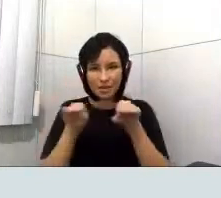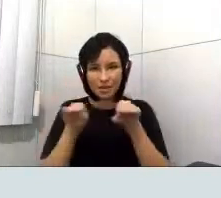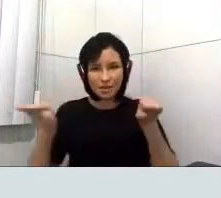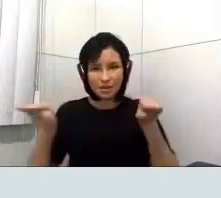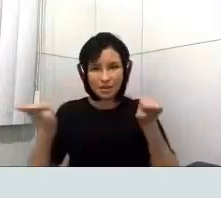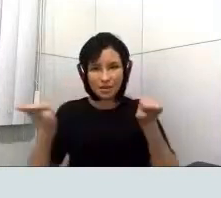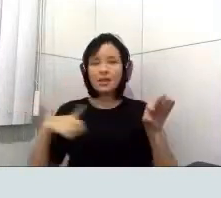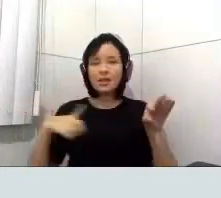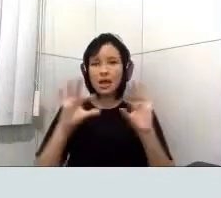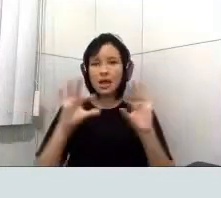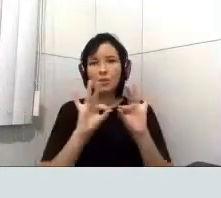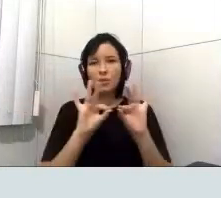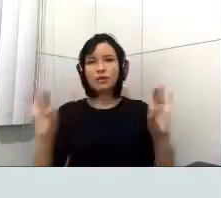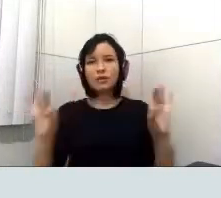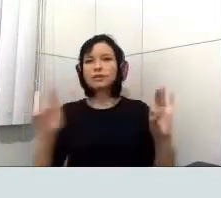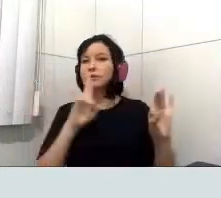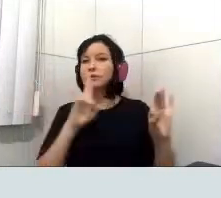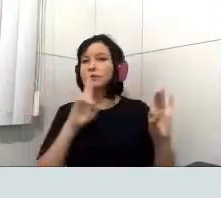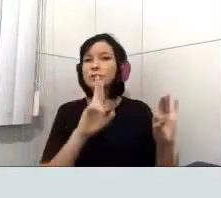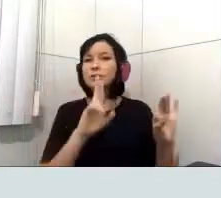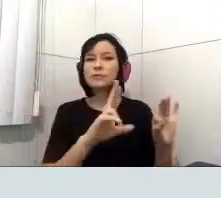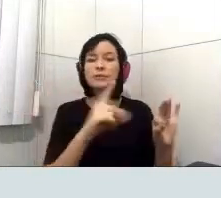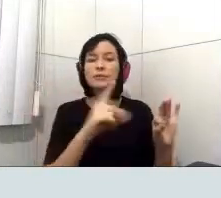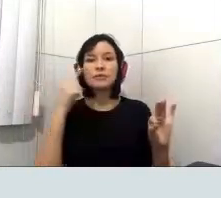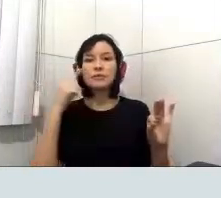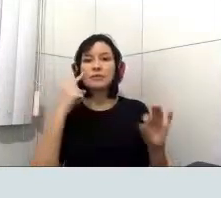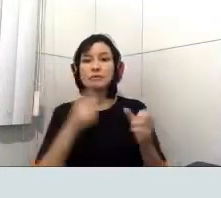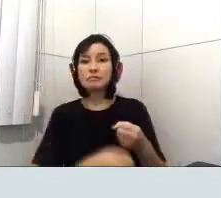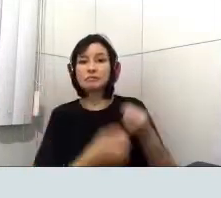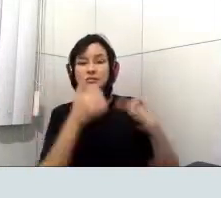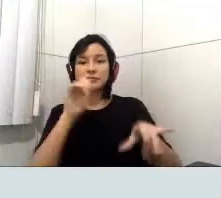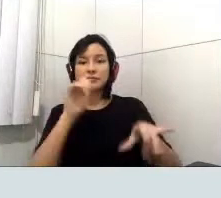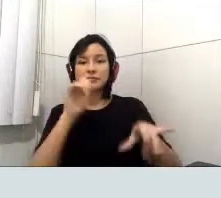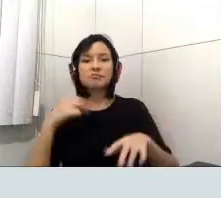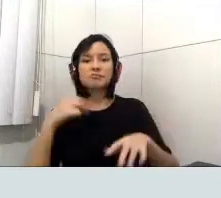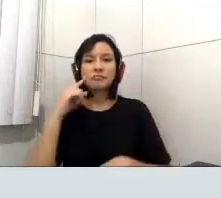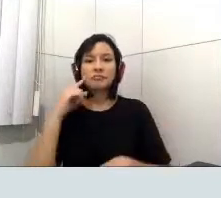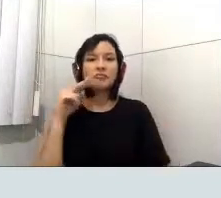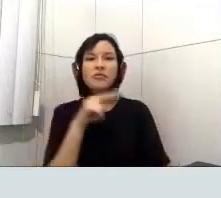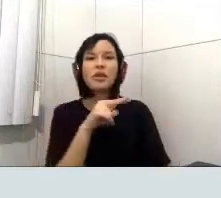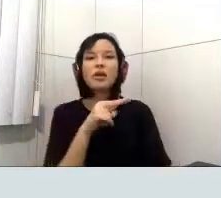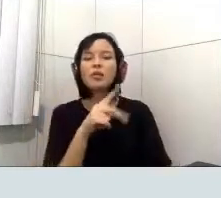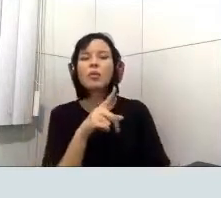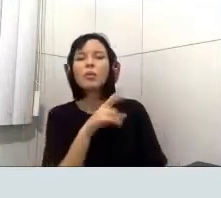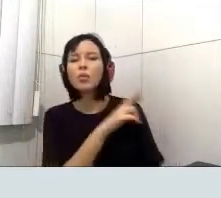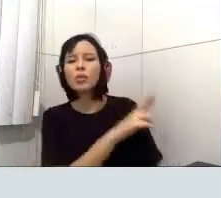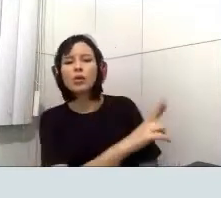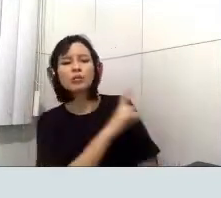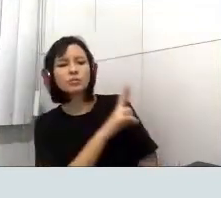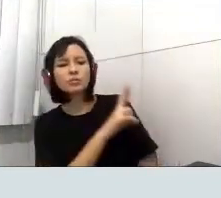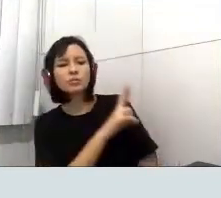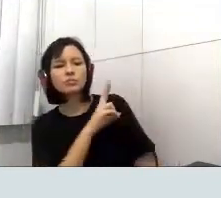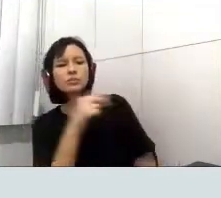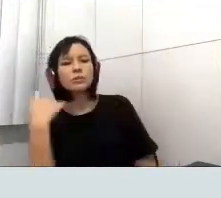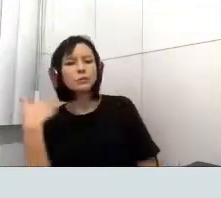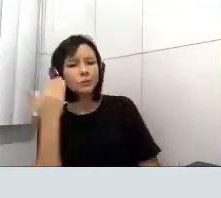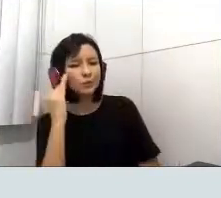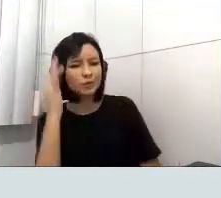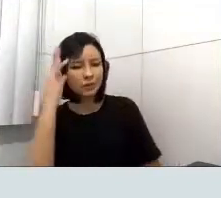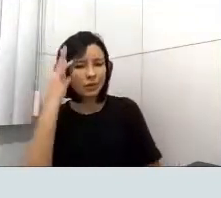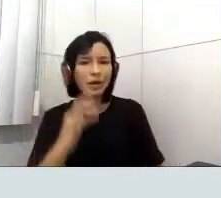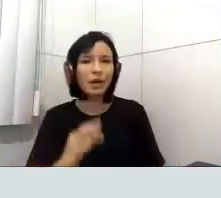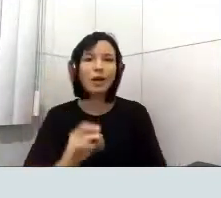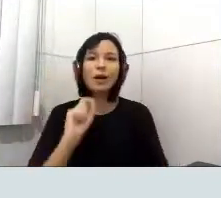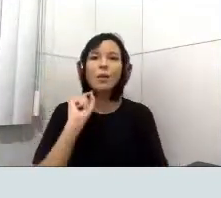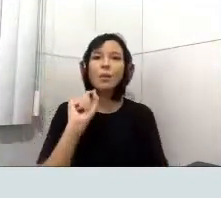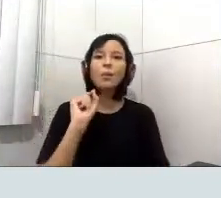as respostas aí. Vamos analisar as respostas para a gente entender o que realmente é isso de